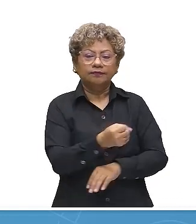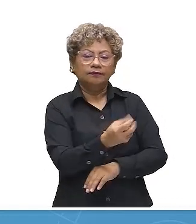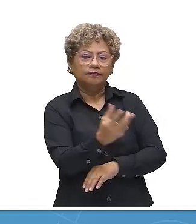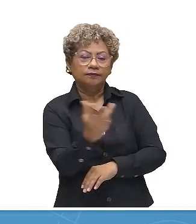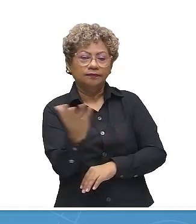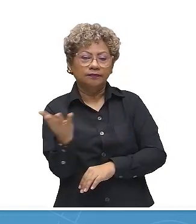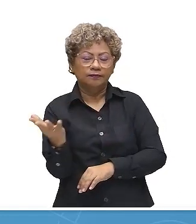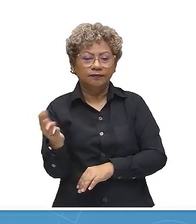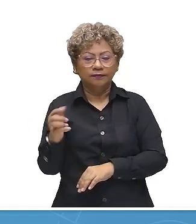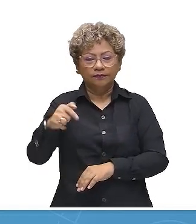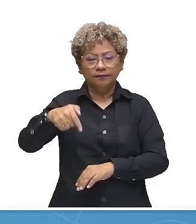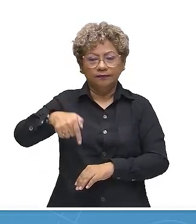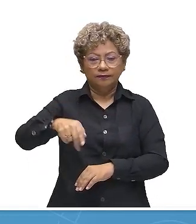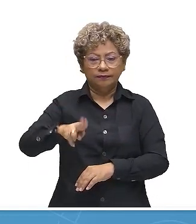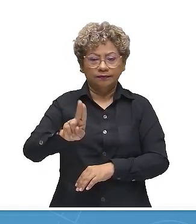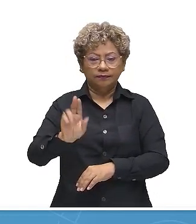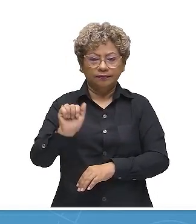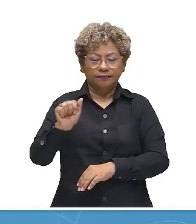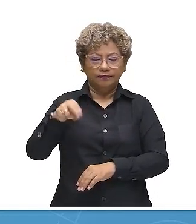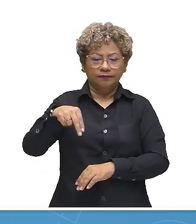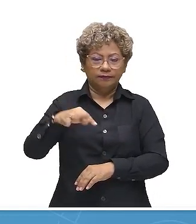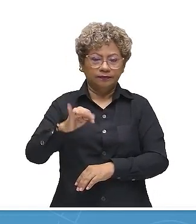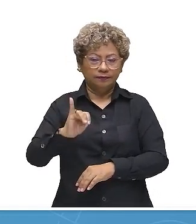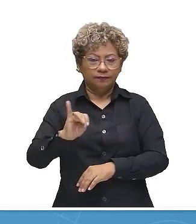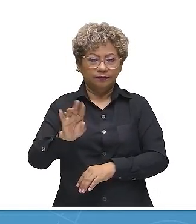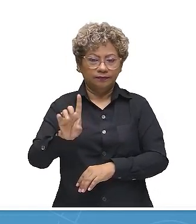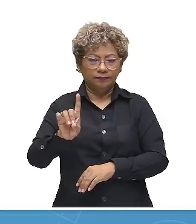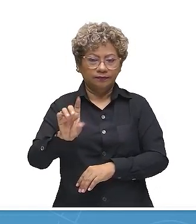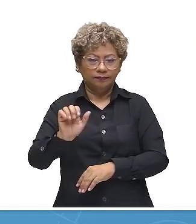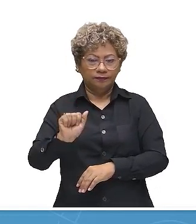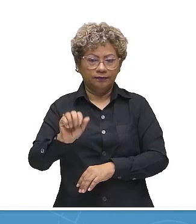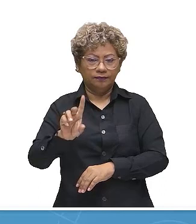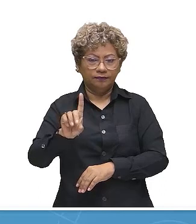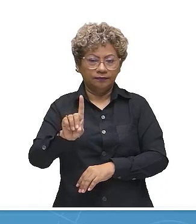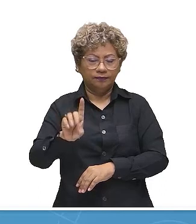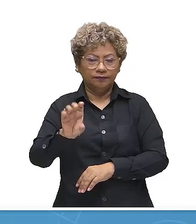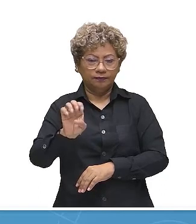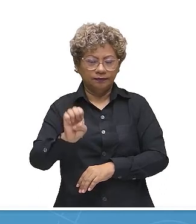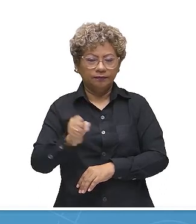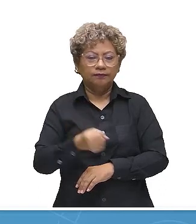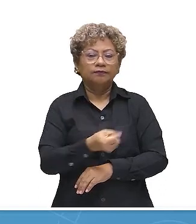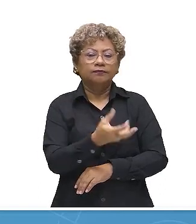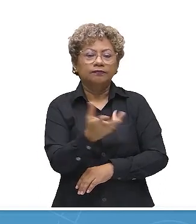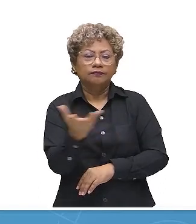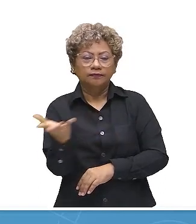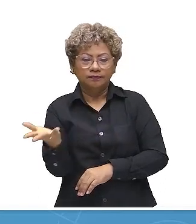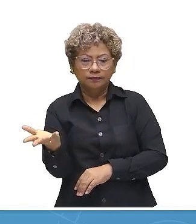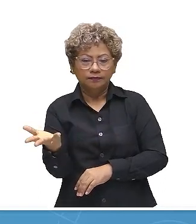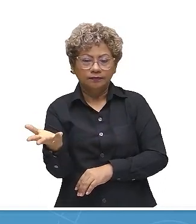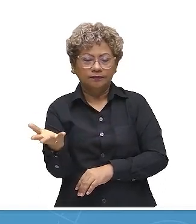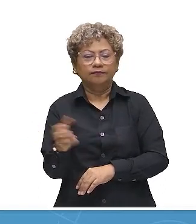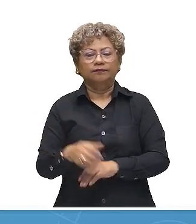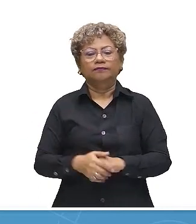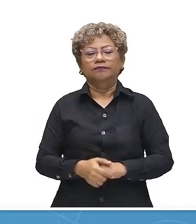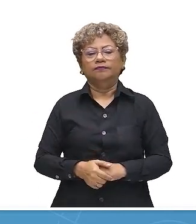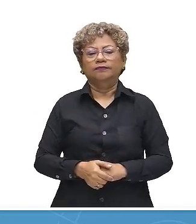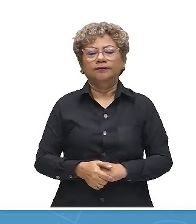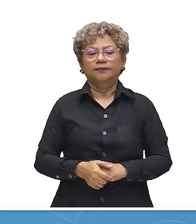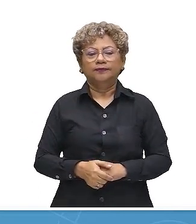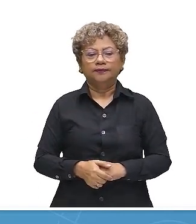equivalente significa que elas representam a mesma quantidade.